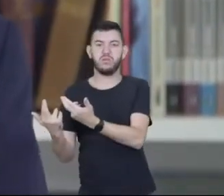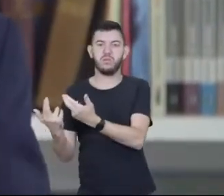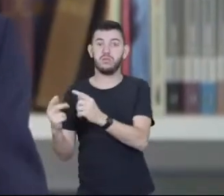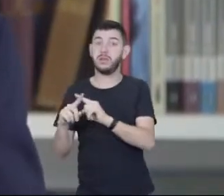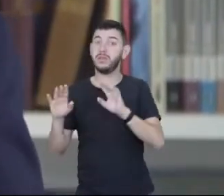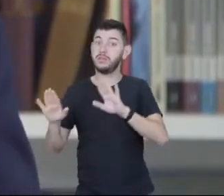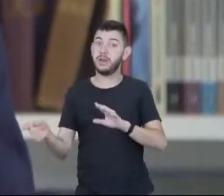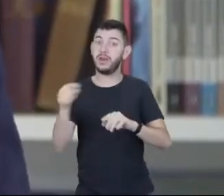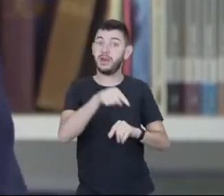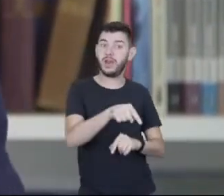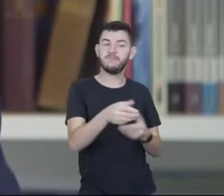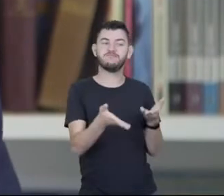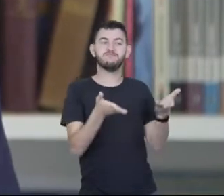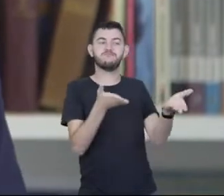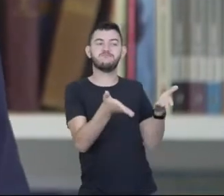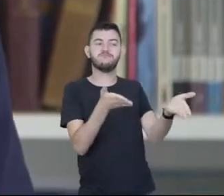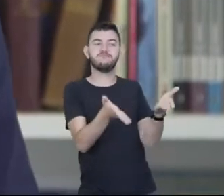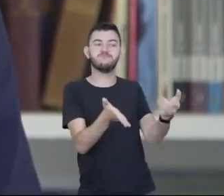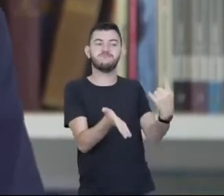Conquista